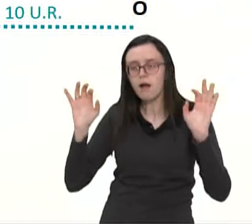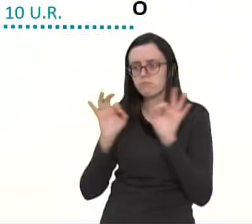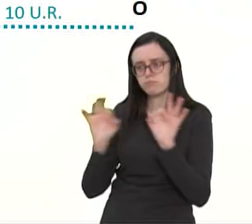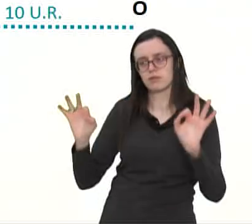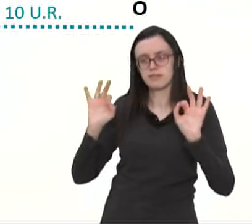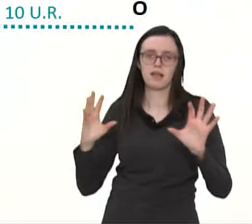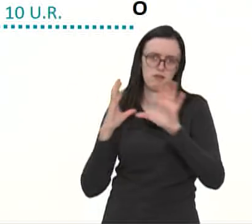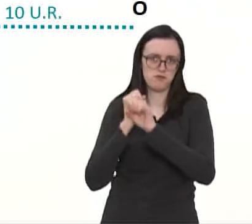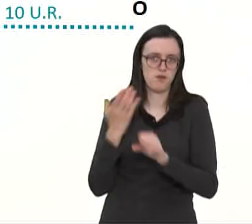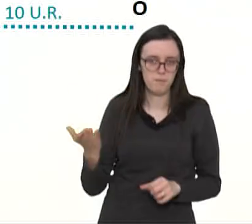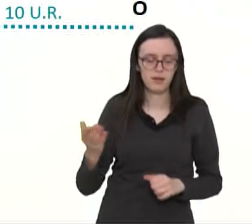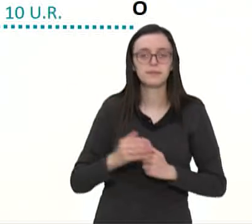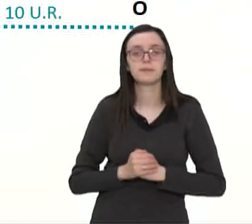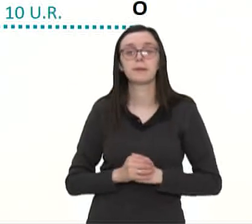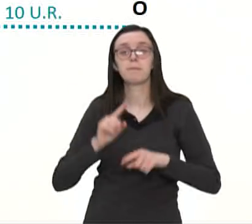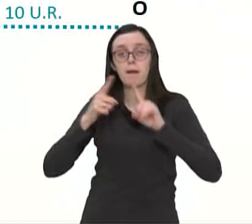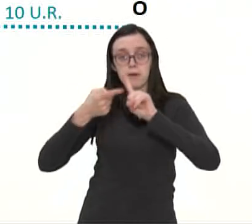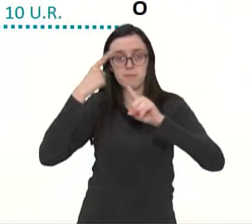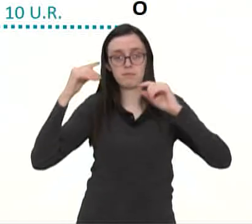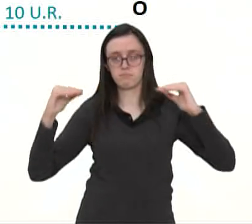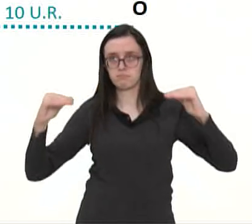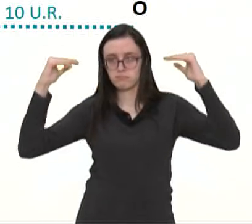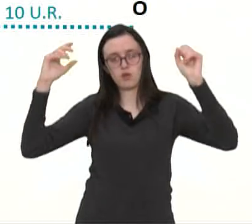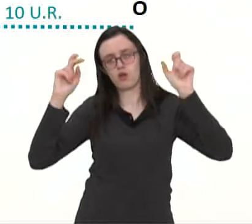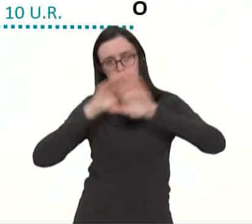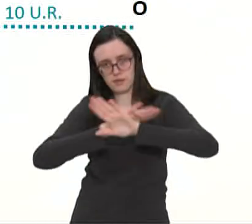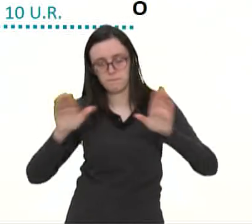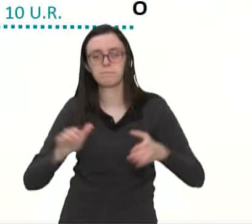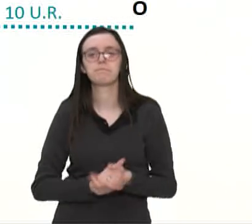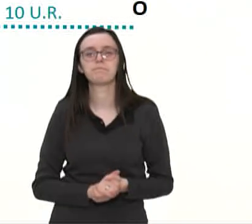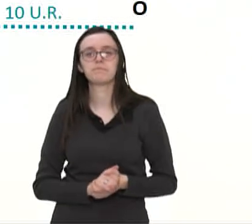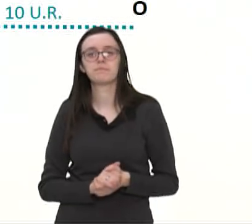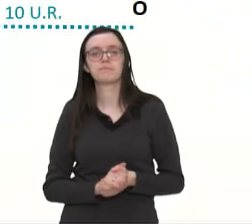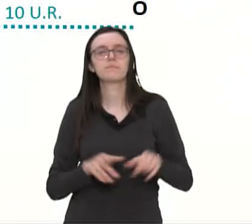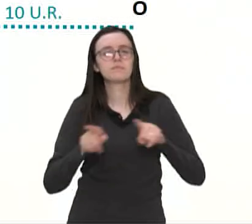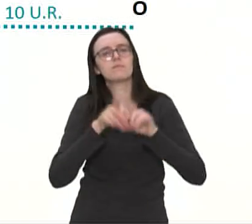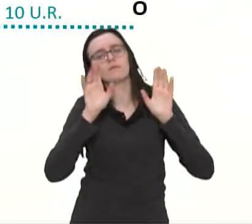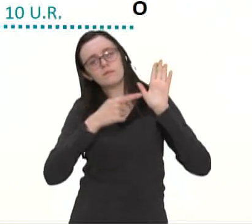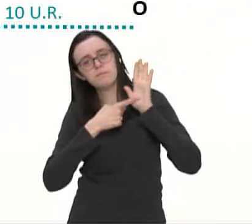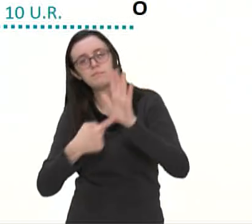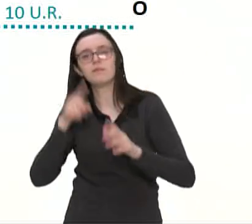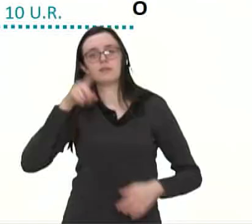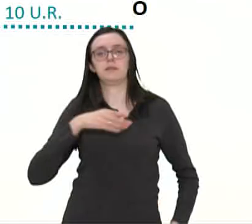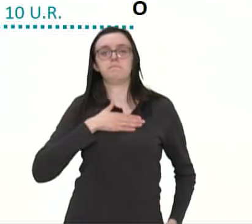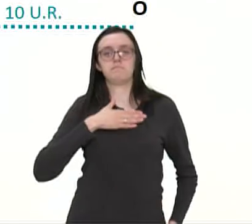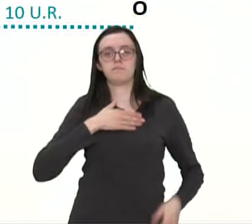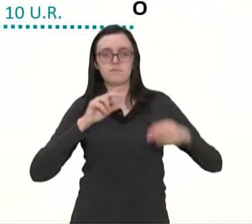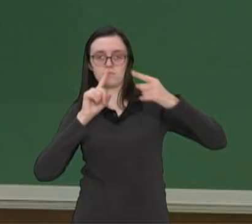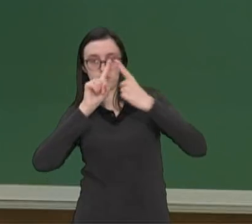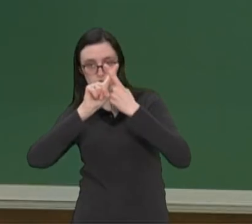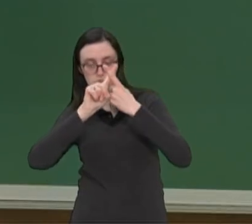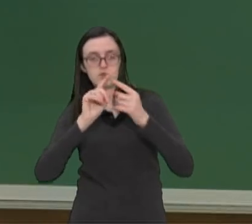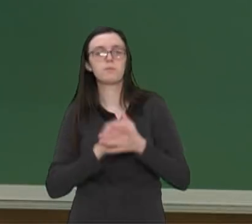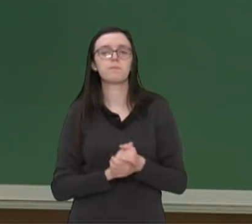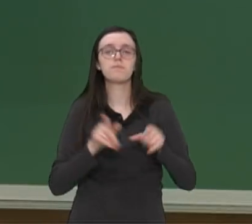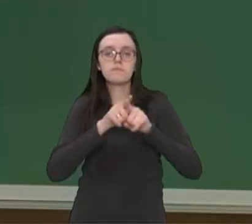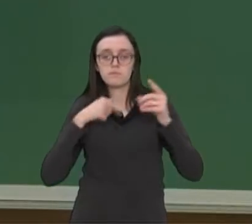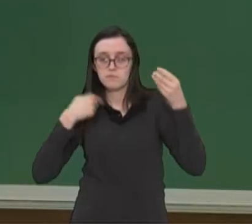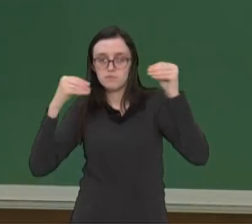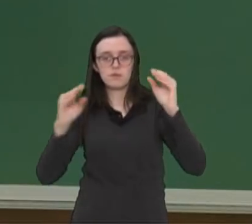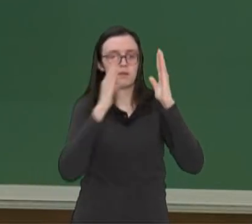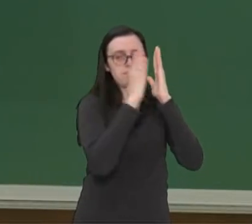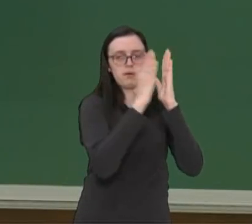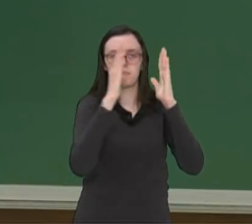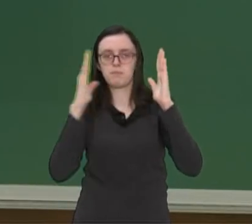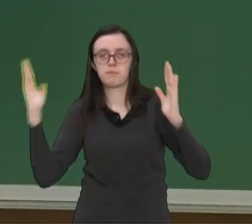mesmo, certo? Então, a primeira parte do exercício eu já fiz, né? Representei aqui o meu cromossomo e coloquei a ordem entre